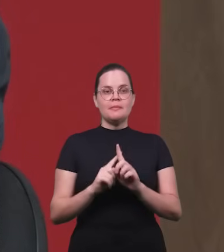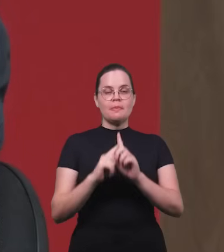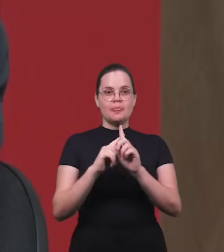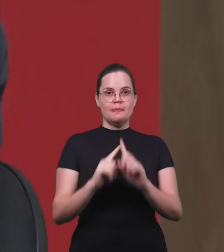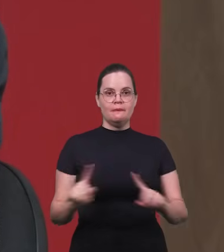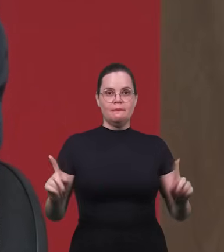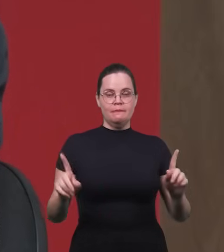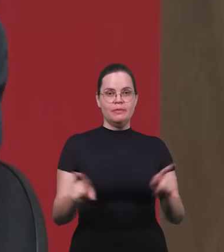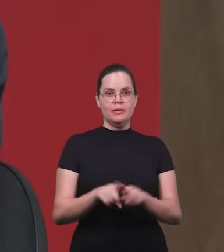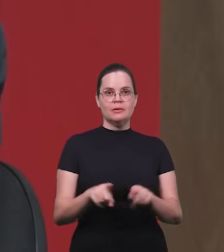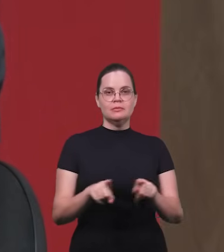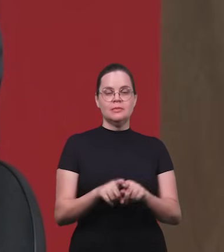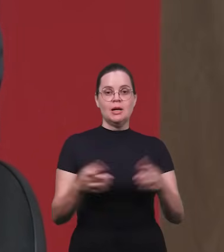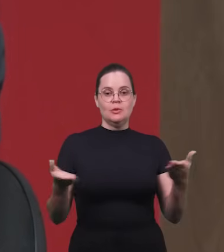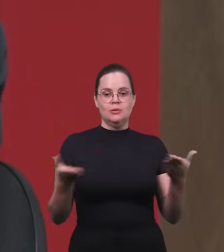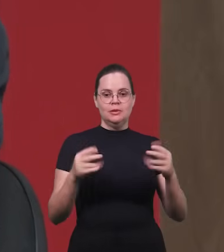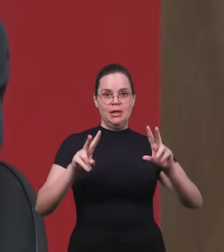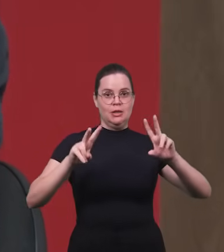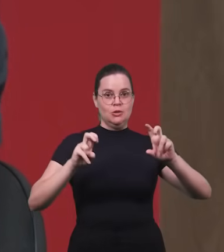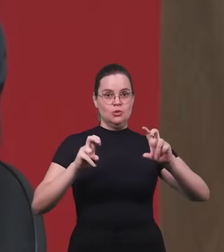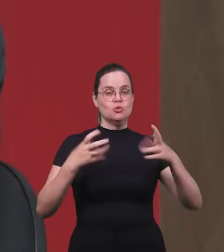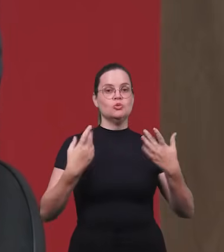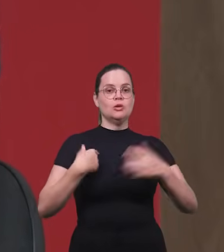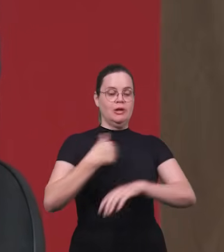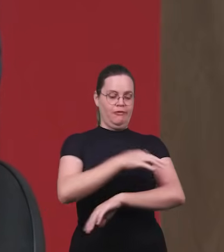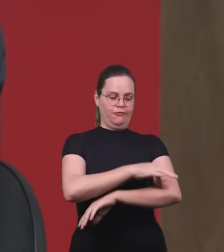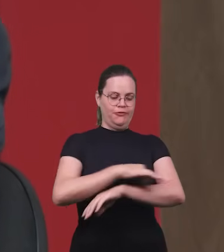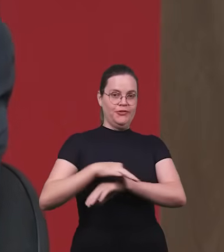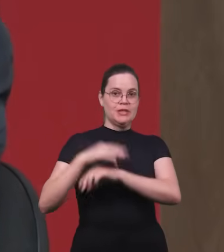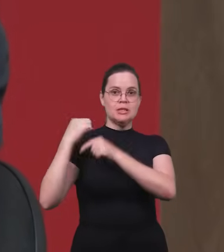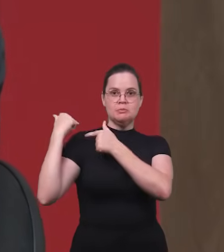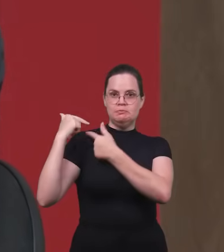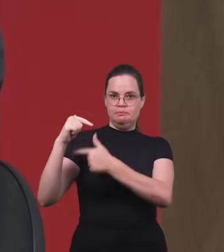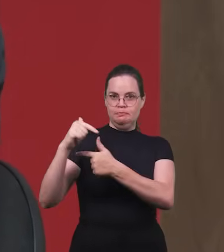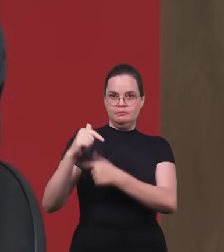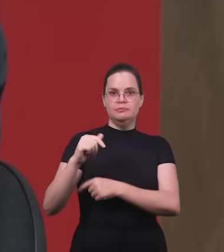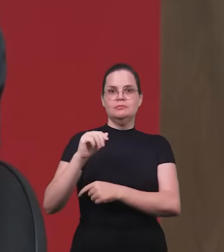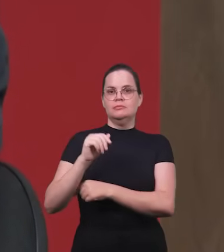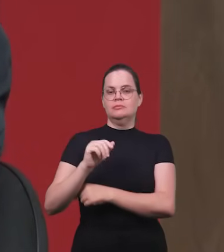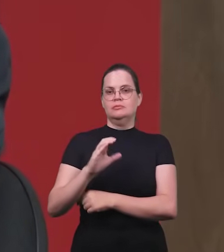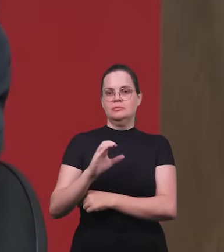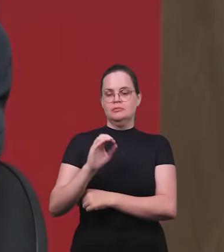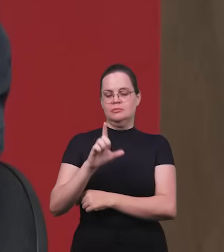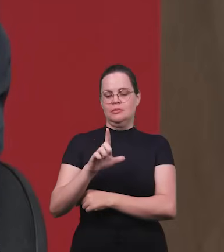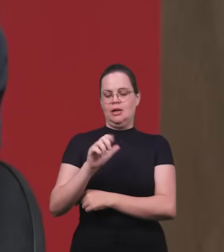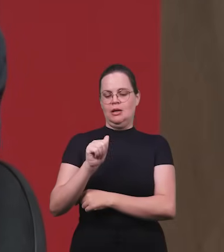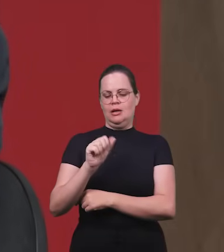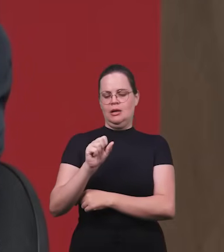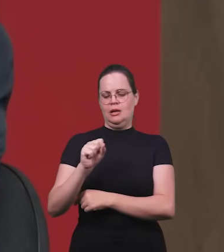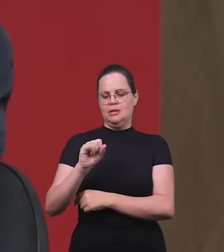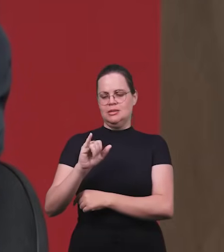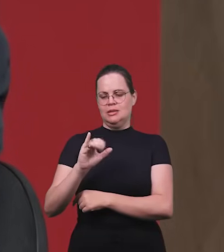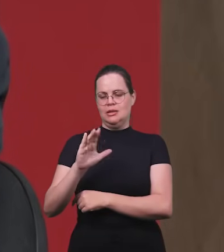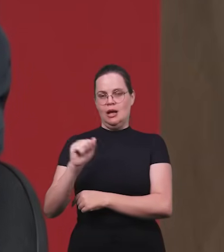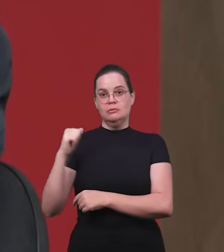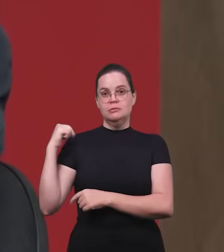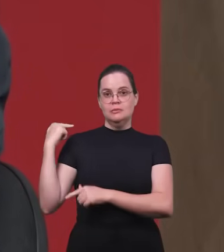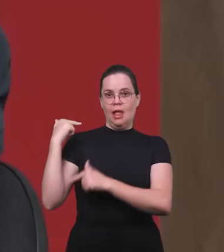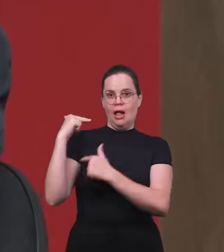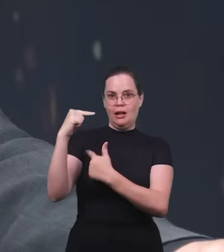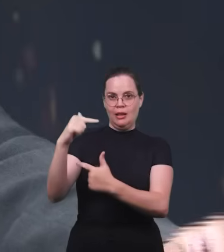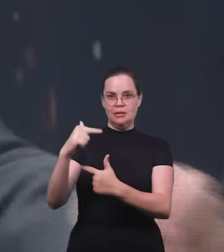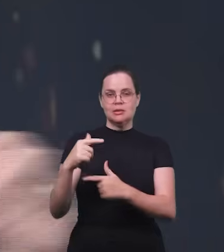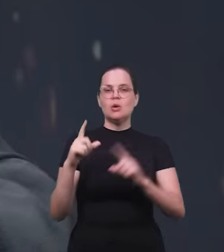trazendo para esse lado agora da física clássica, pastor Tiago, o que a gente já pode dizer a respeito dessa parte da